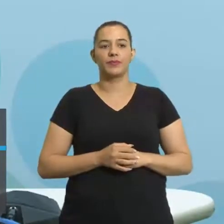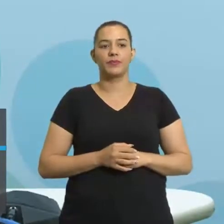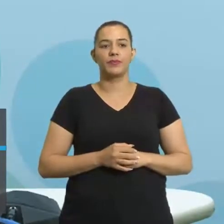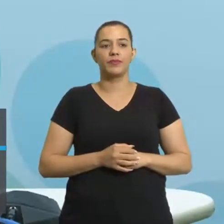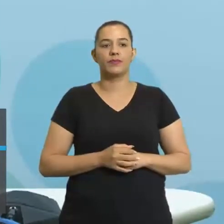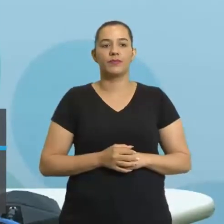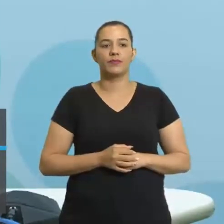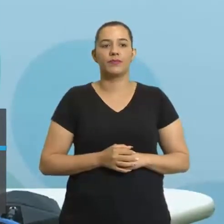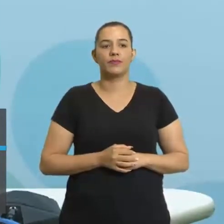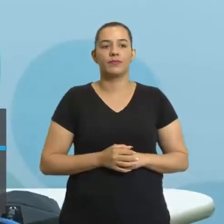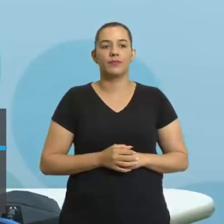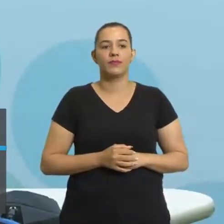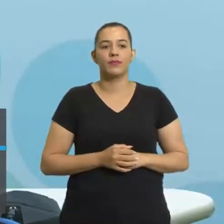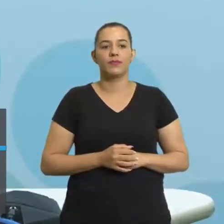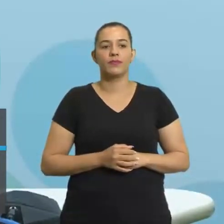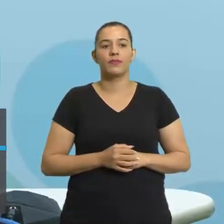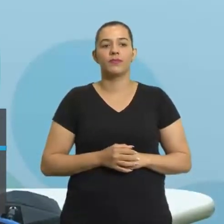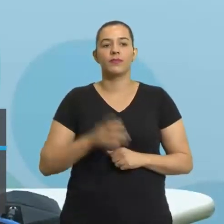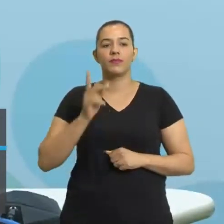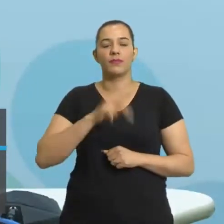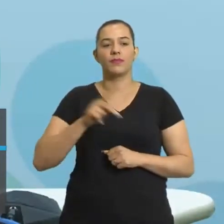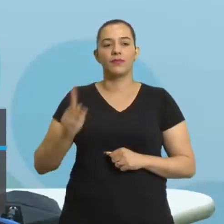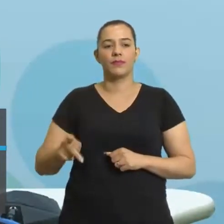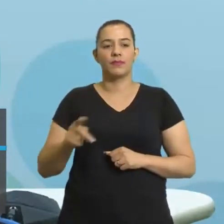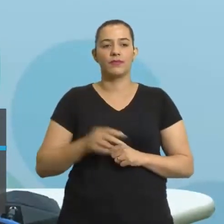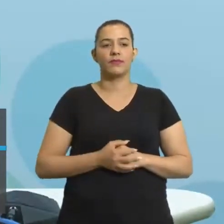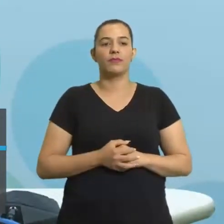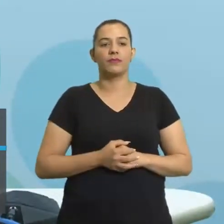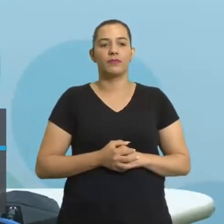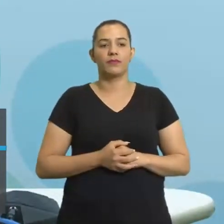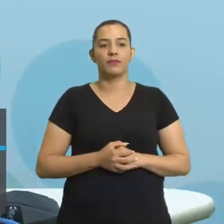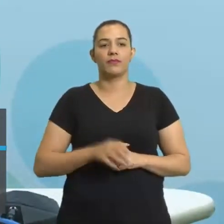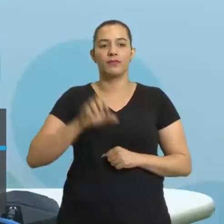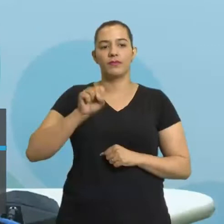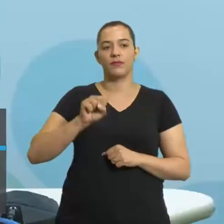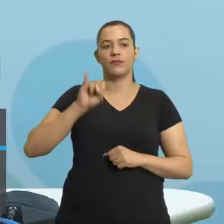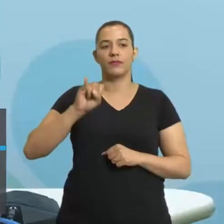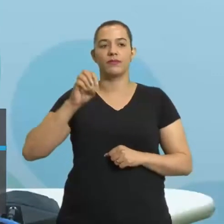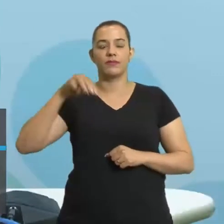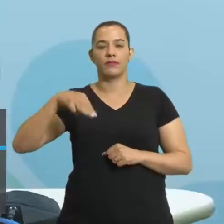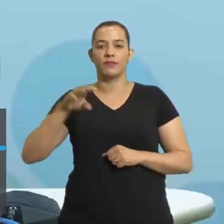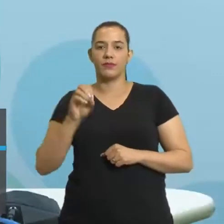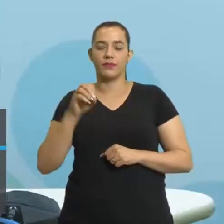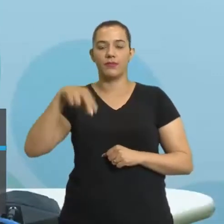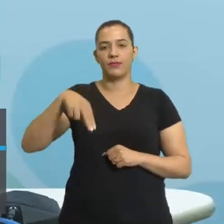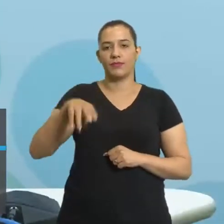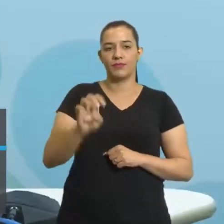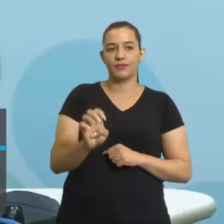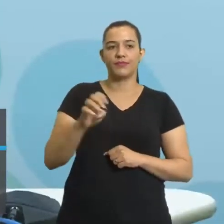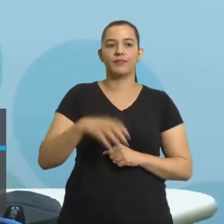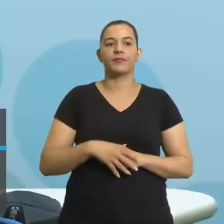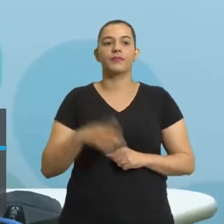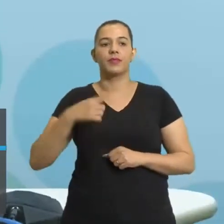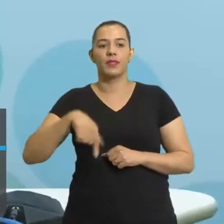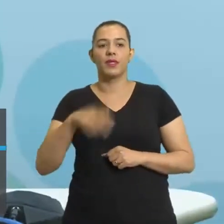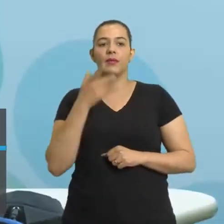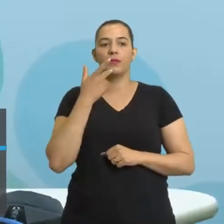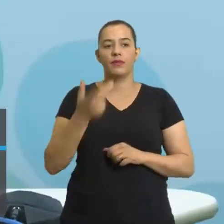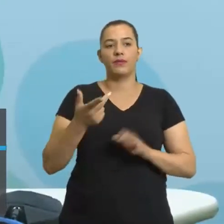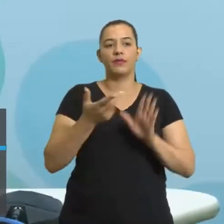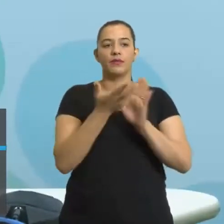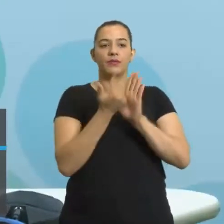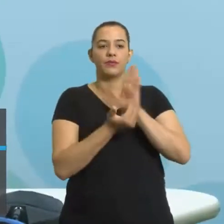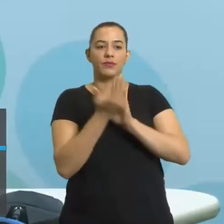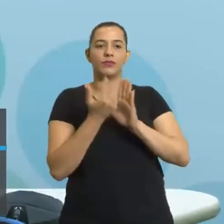Sim. Então, a professora Simone também disse que histórias em quadrinhos para